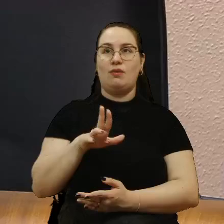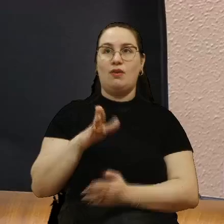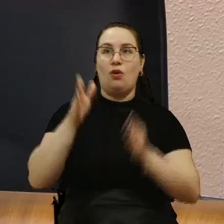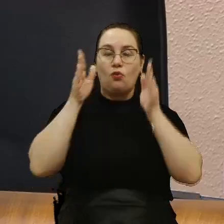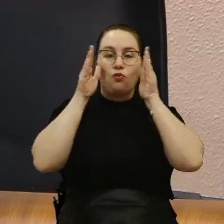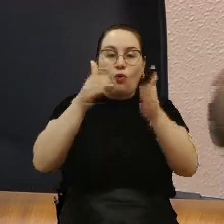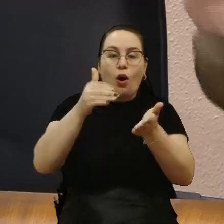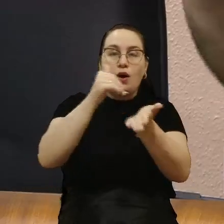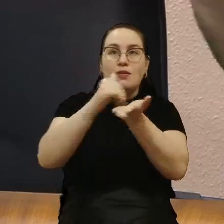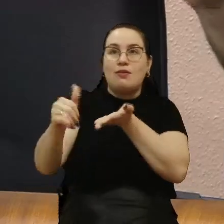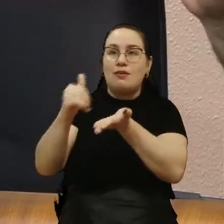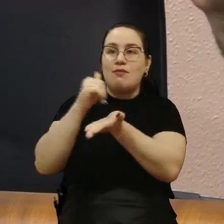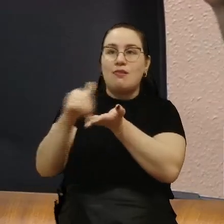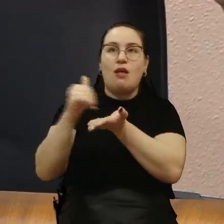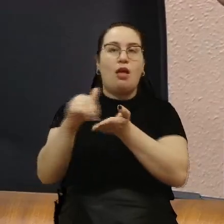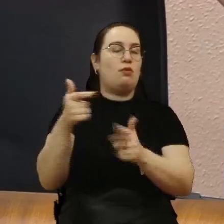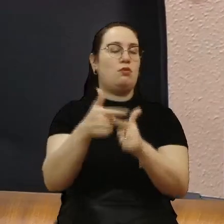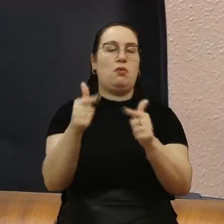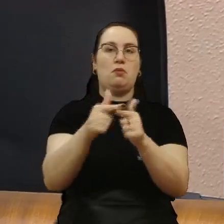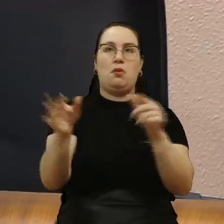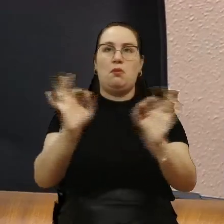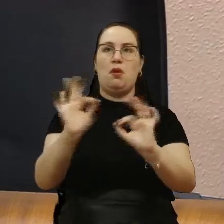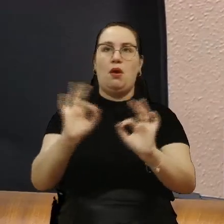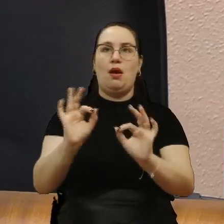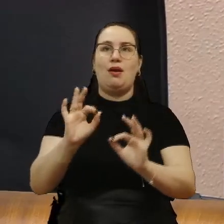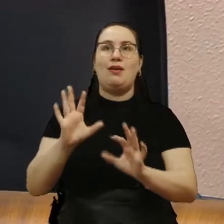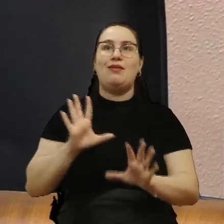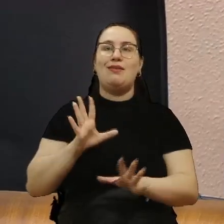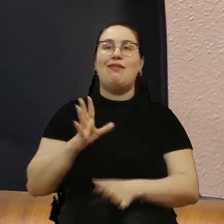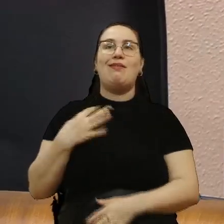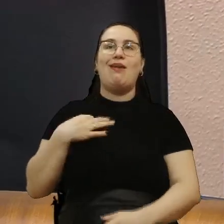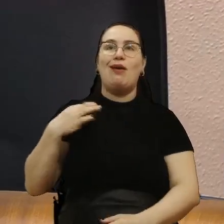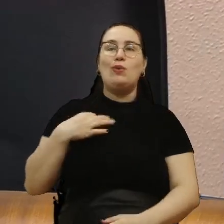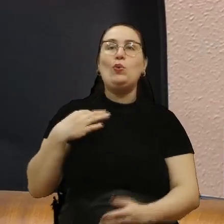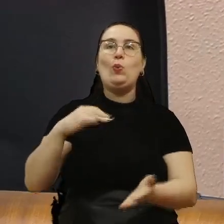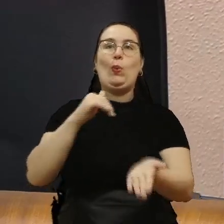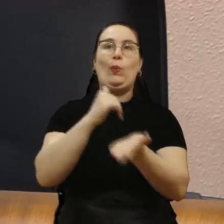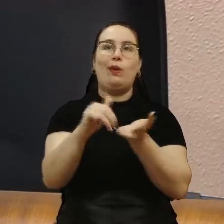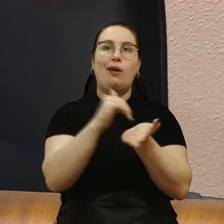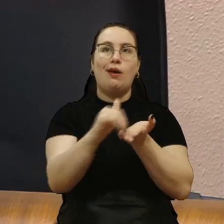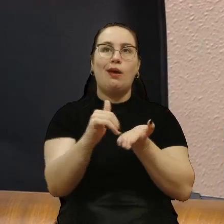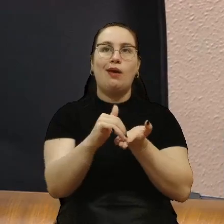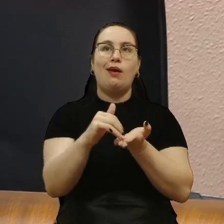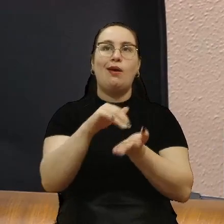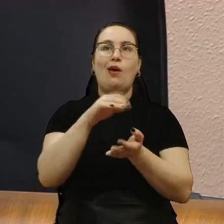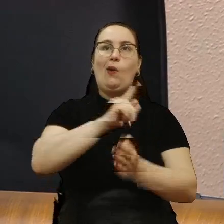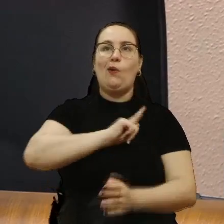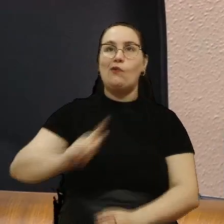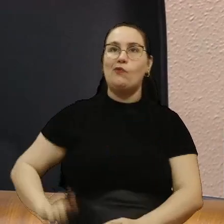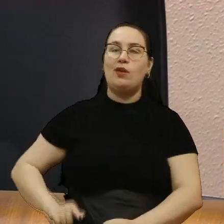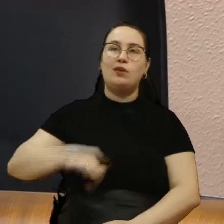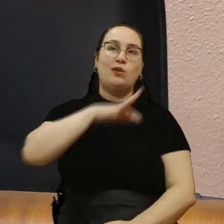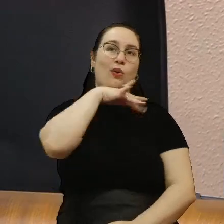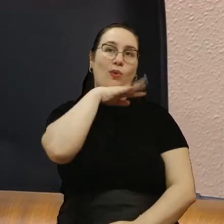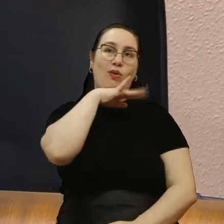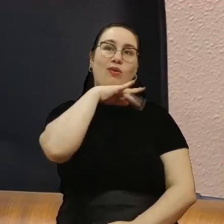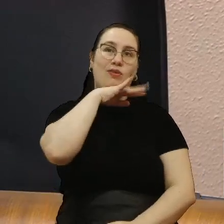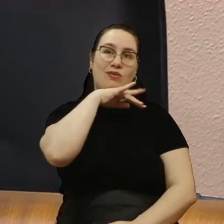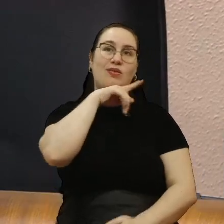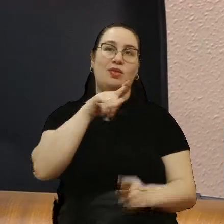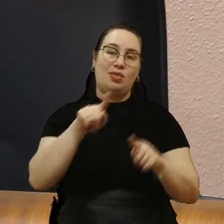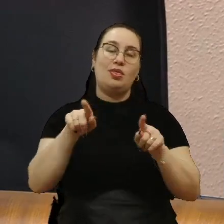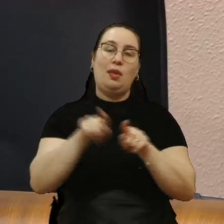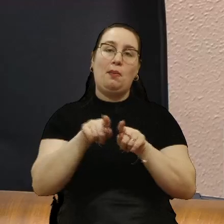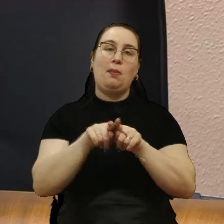nos secretários, e eu não tenho problema nenhum. Quem assume a função de ser secretário de governo ruim, acaba ficando maculado